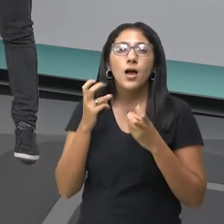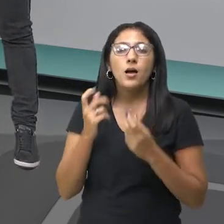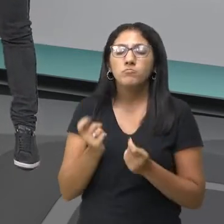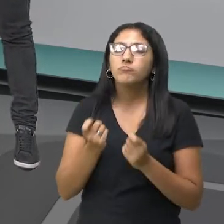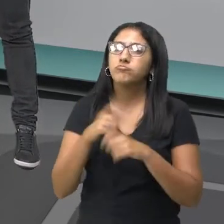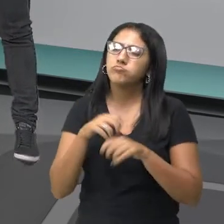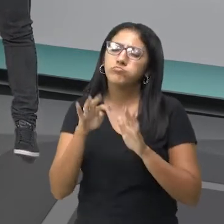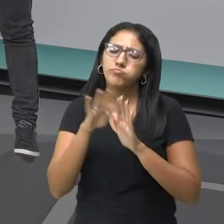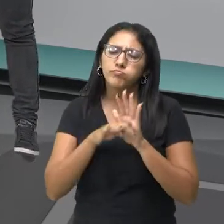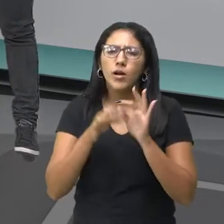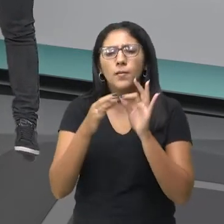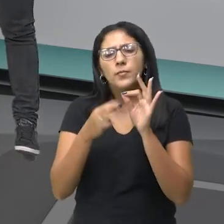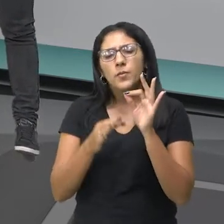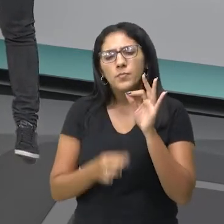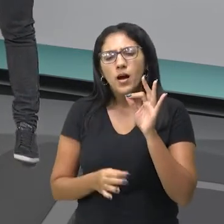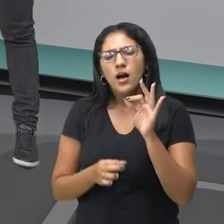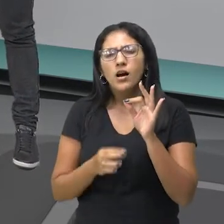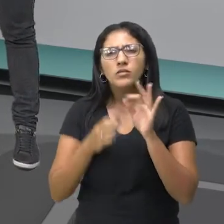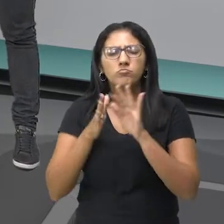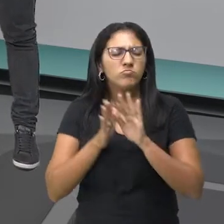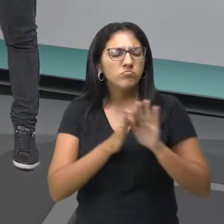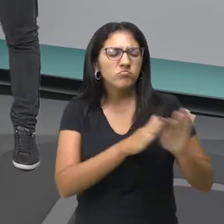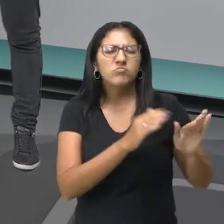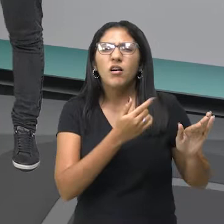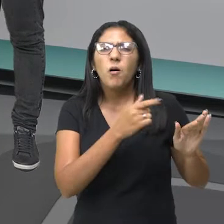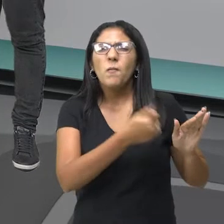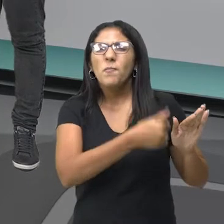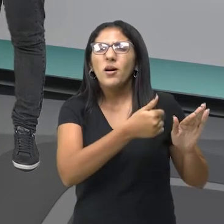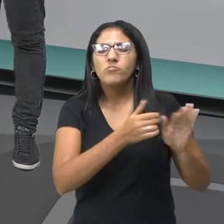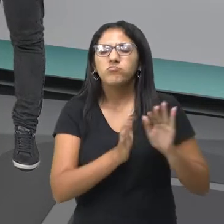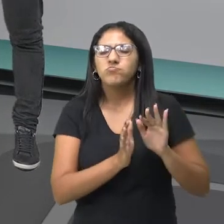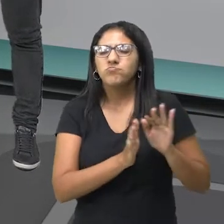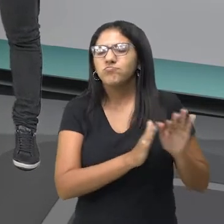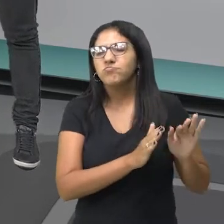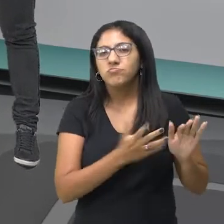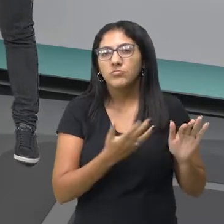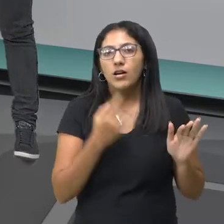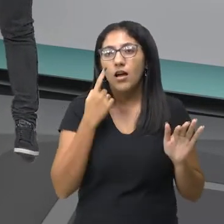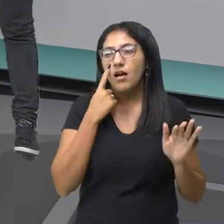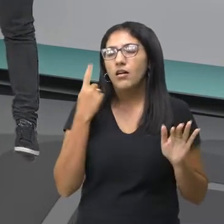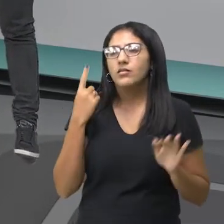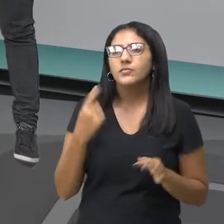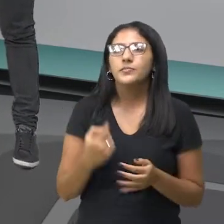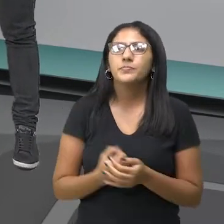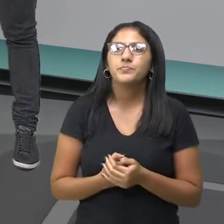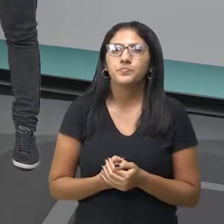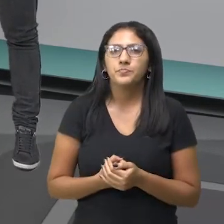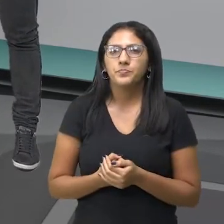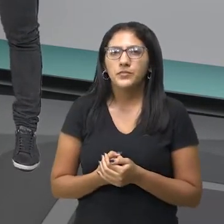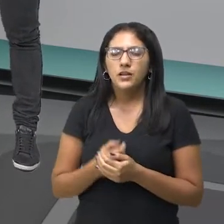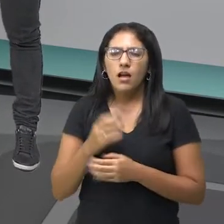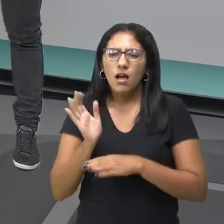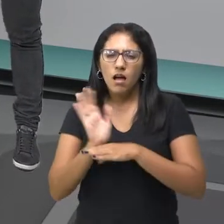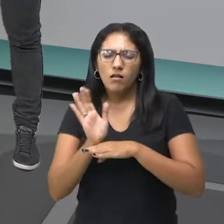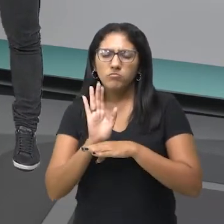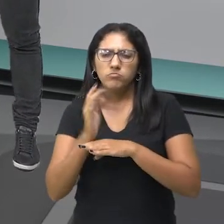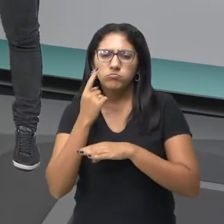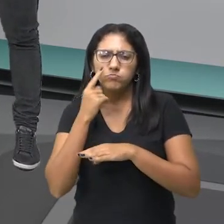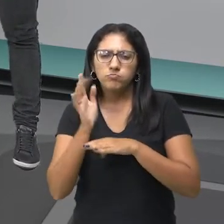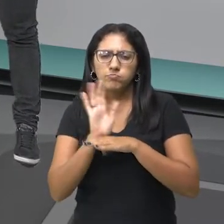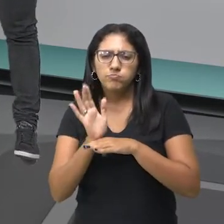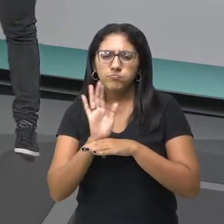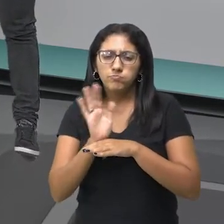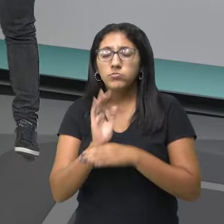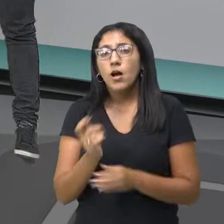esse texto e deixar o outro para trás, né? De repente me interessou bastante, olha só. Assistir a filmes do Homem-Aranha ajuda a